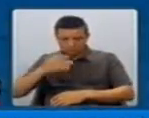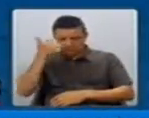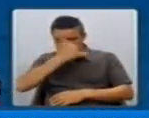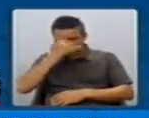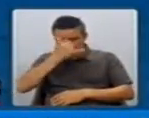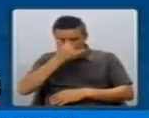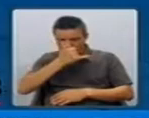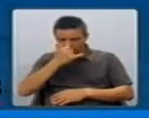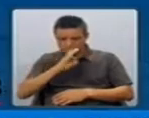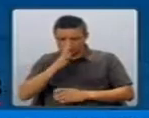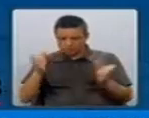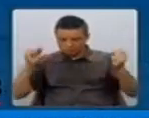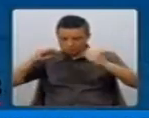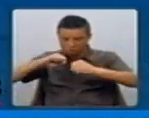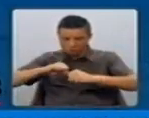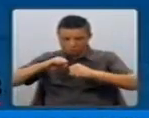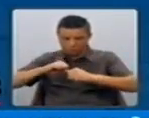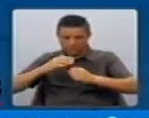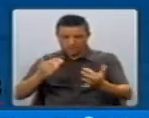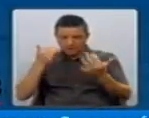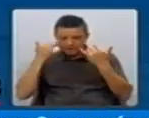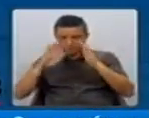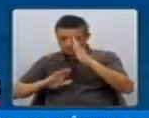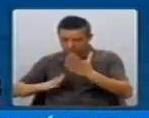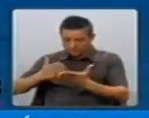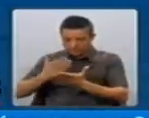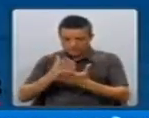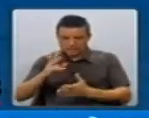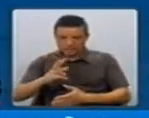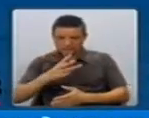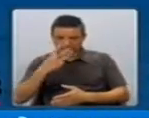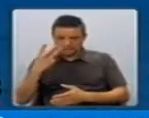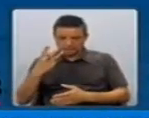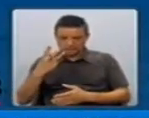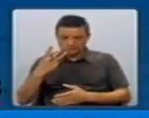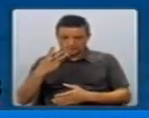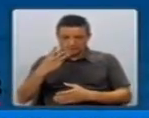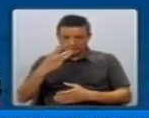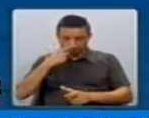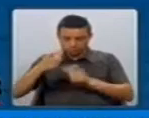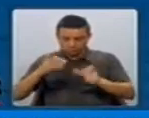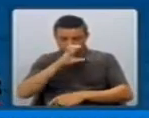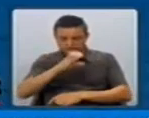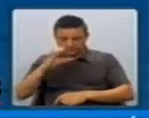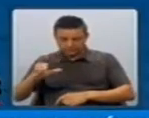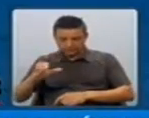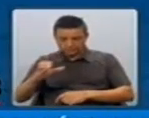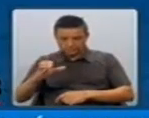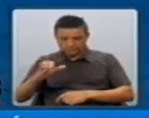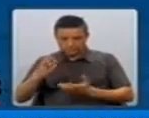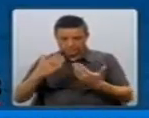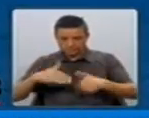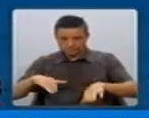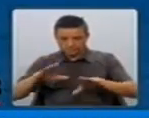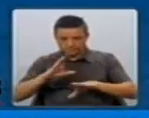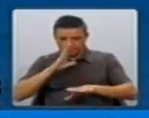está de acordo com os dados apresentados por esses 3 artigos científicos. E não batem certo absolutamente nada